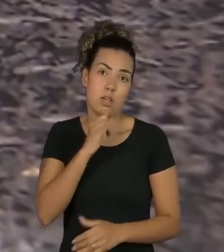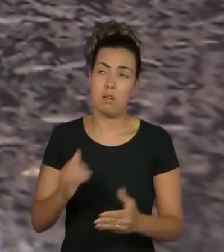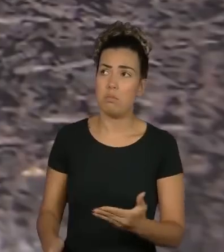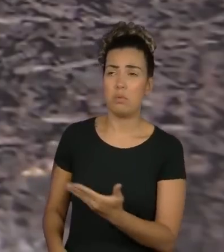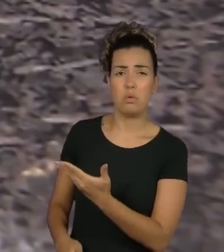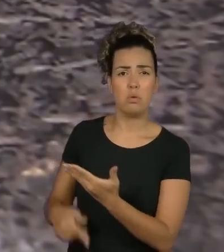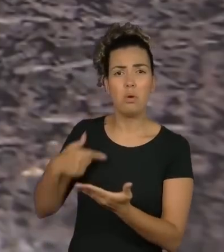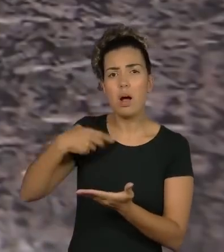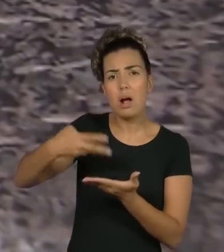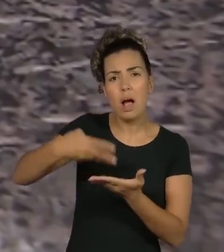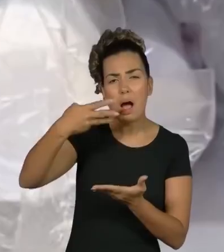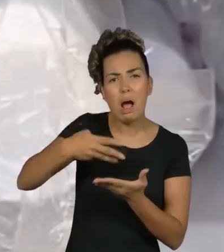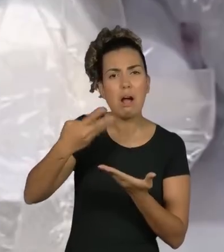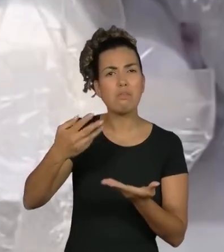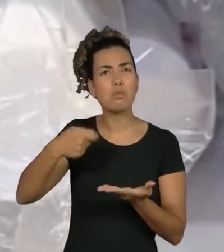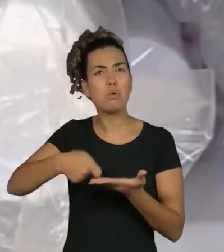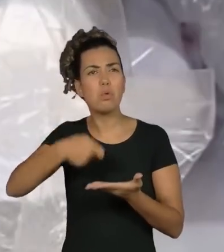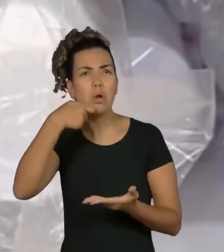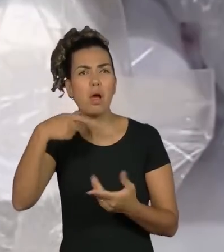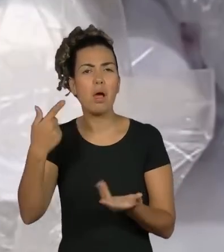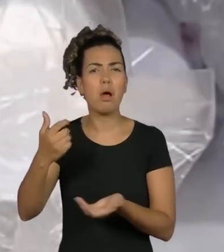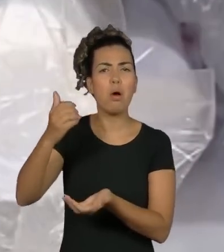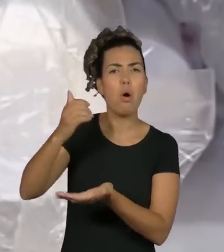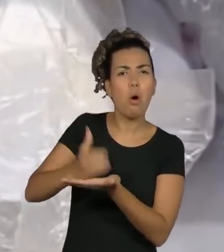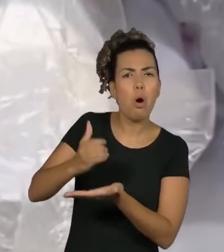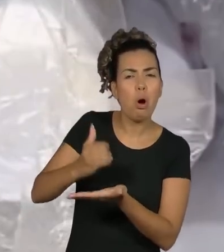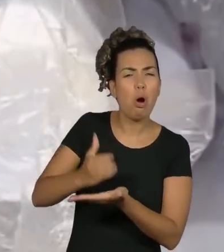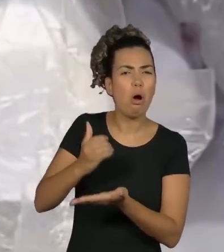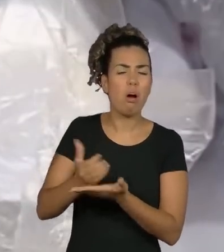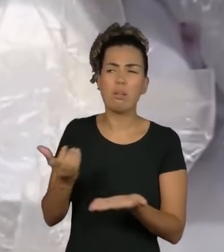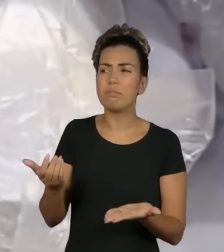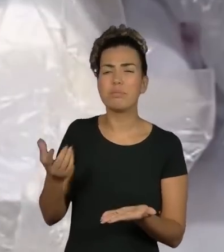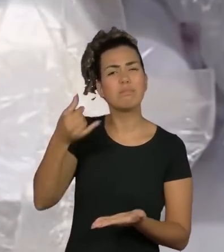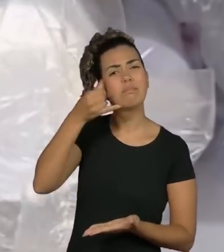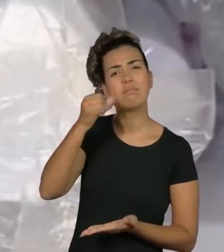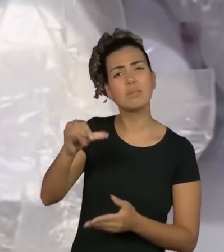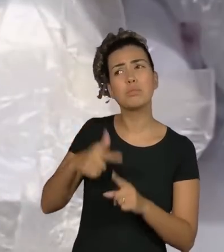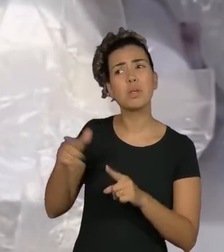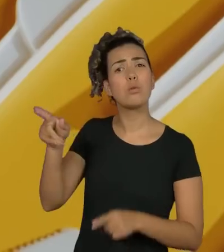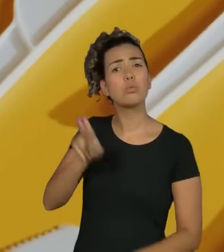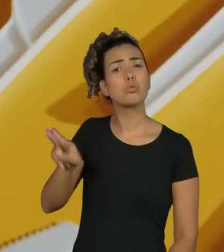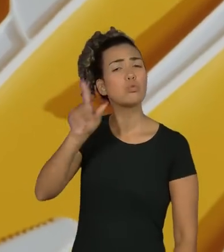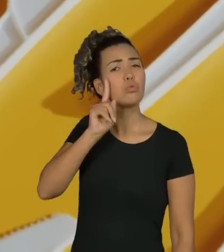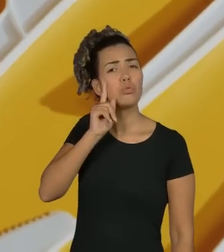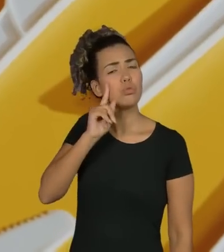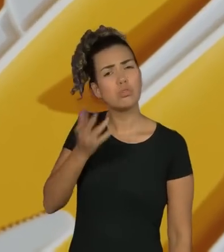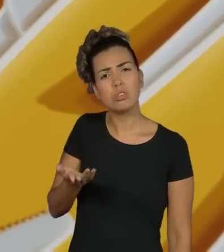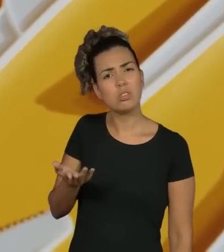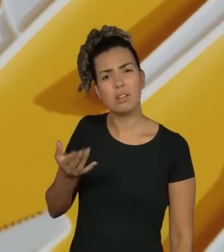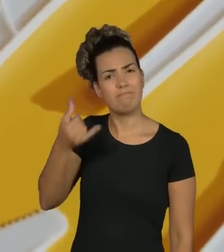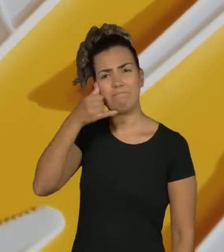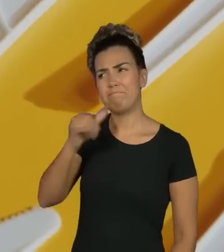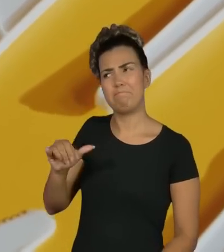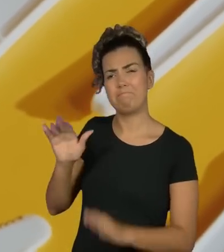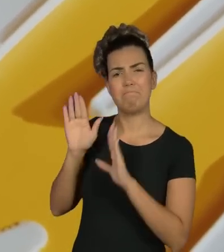uso único, como talheres e copos descartáveis, devem ser evitados ao máximo.